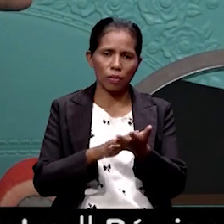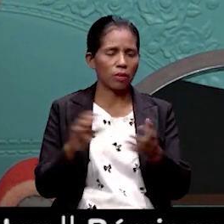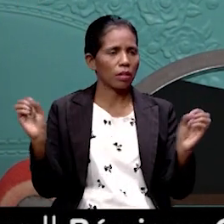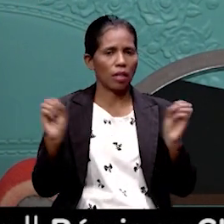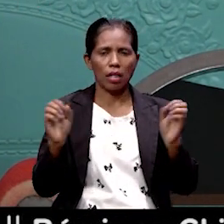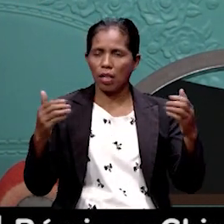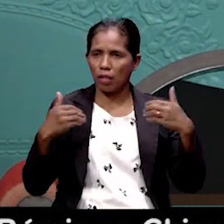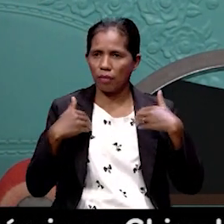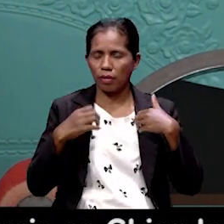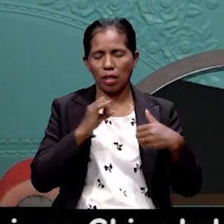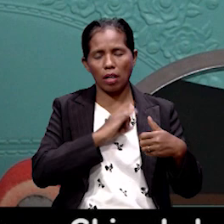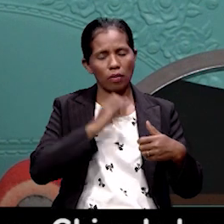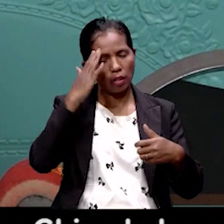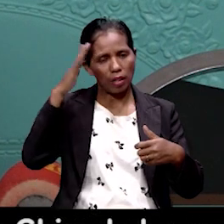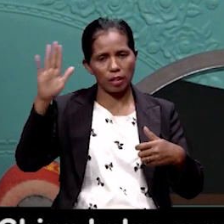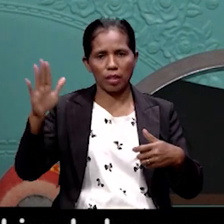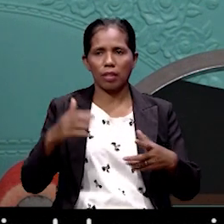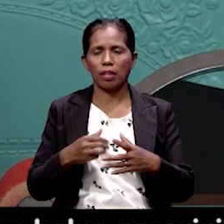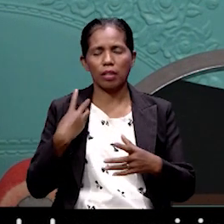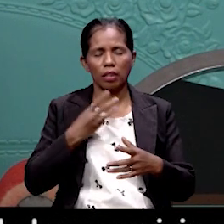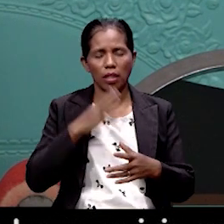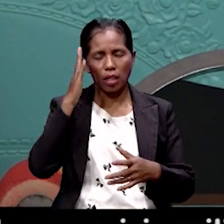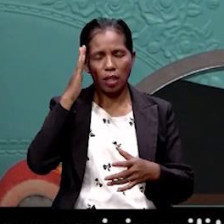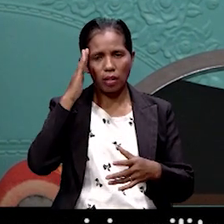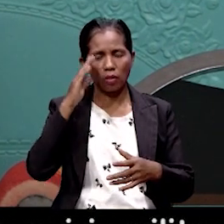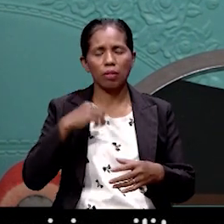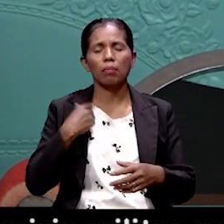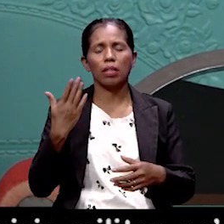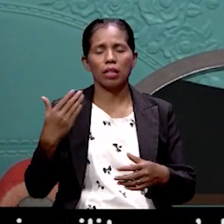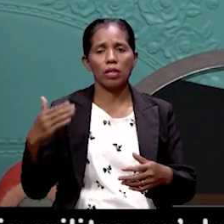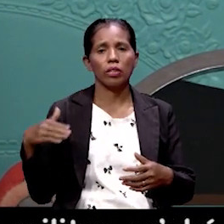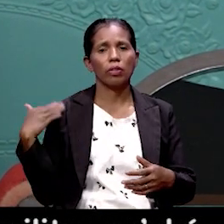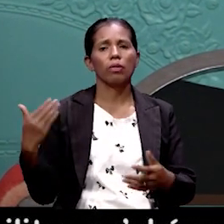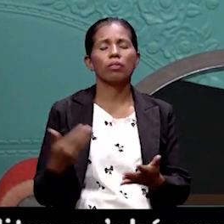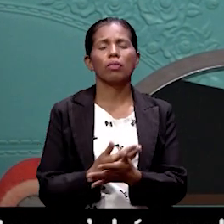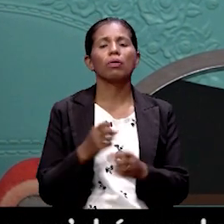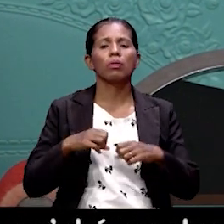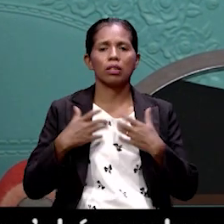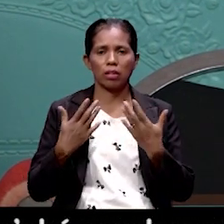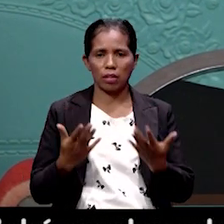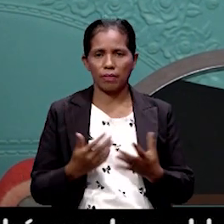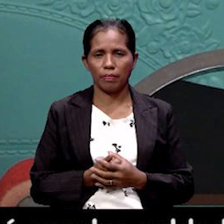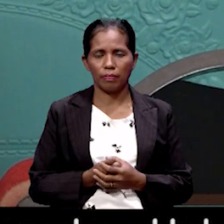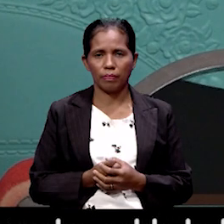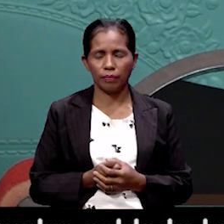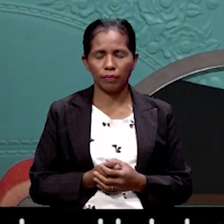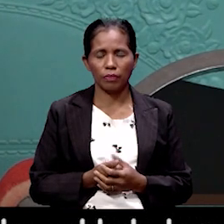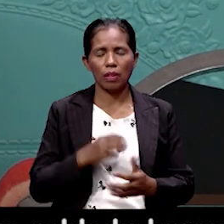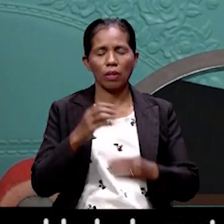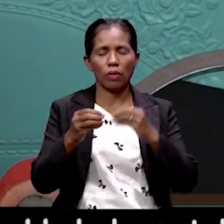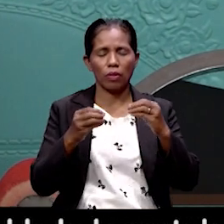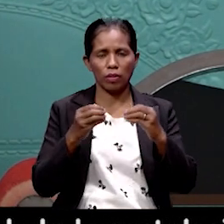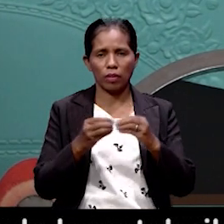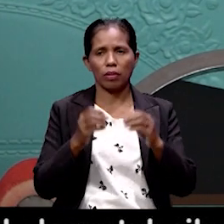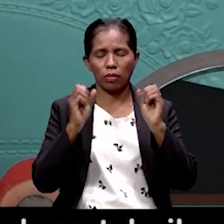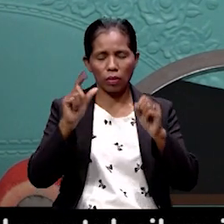Claro, tem que ter fãs, fãs. O que isso? que tem relacionado com a